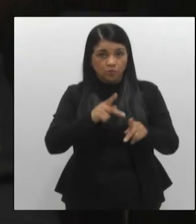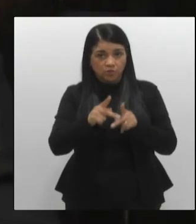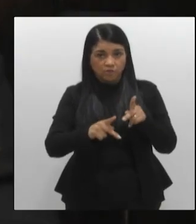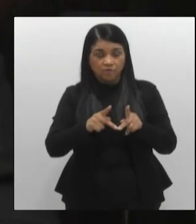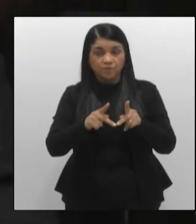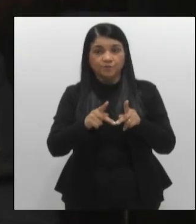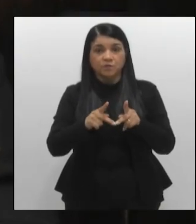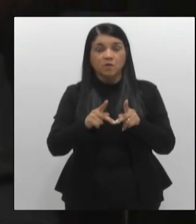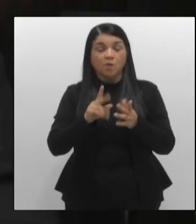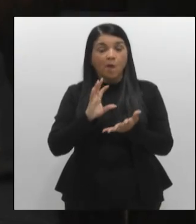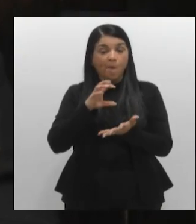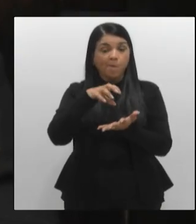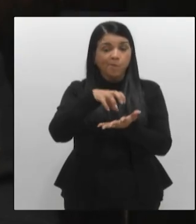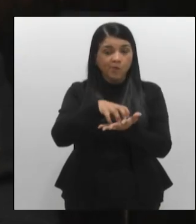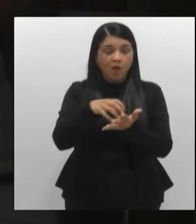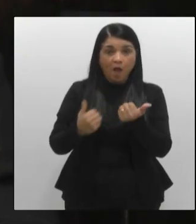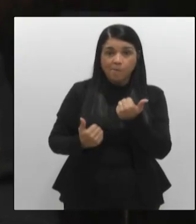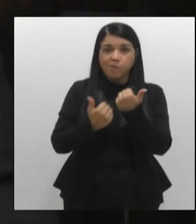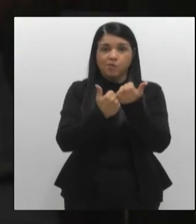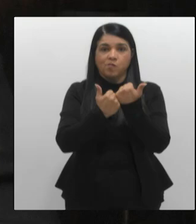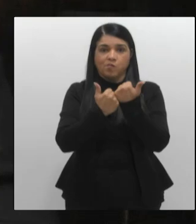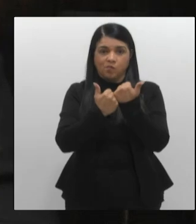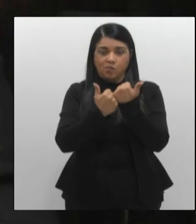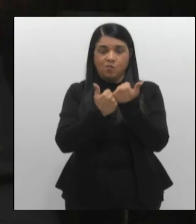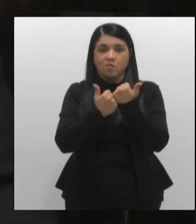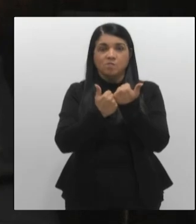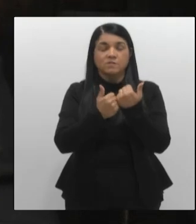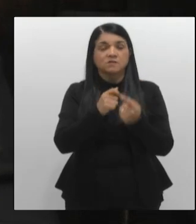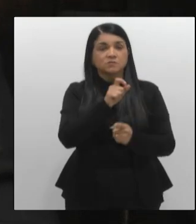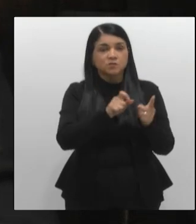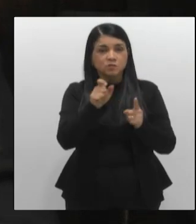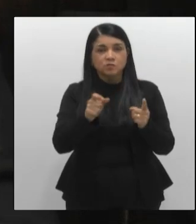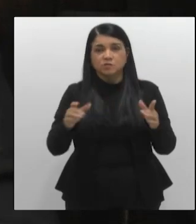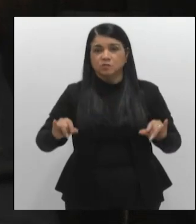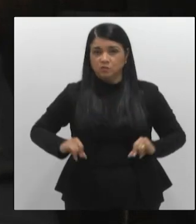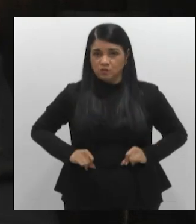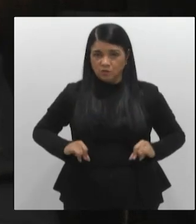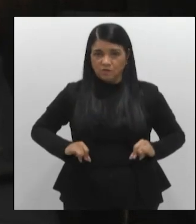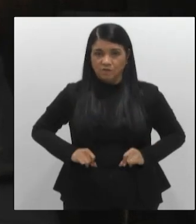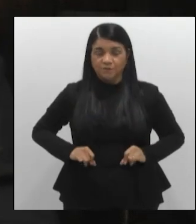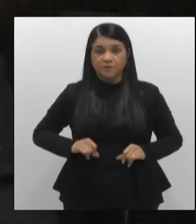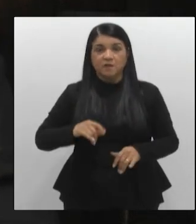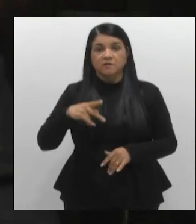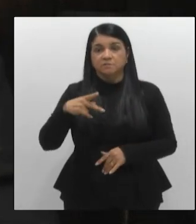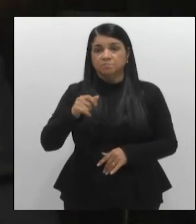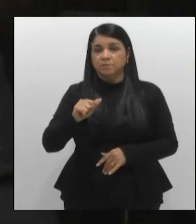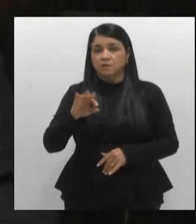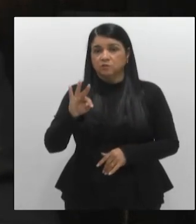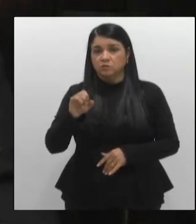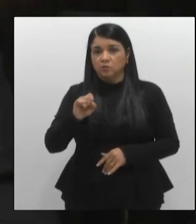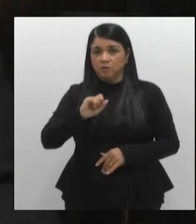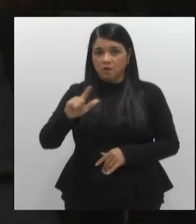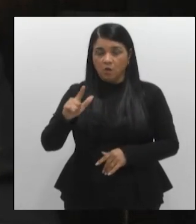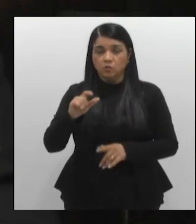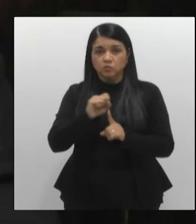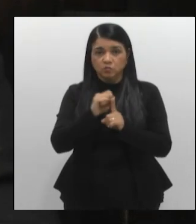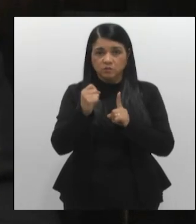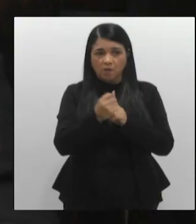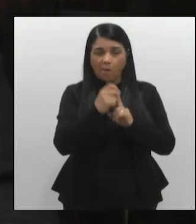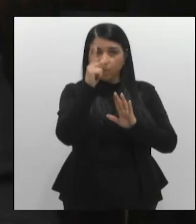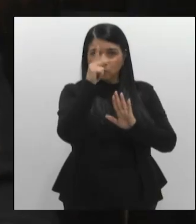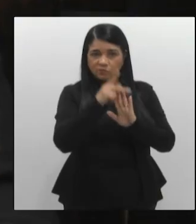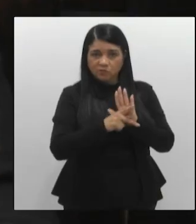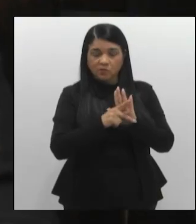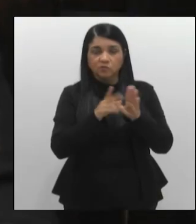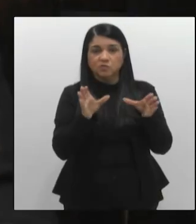um ponto de apoio, especialmente para os que mais sofrem. Nossas pastorais sociais, os projetos